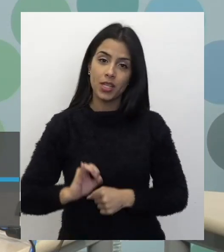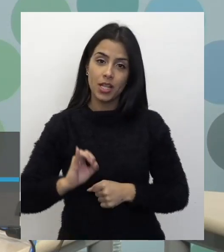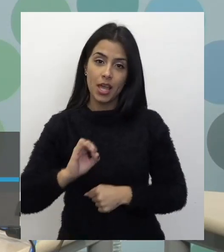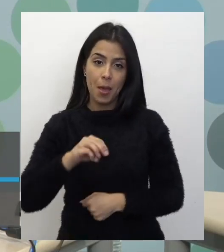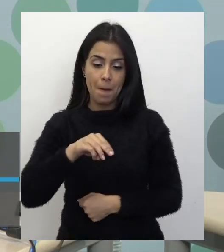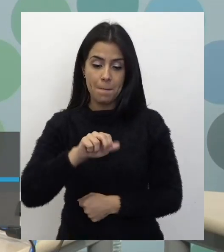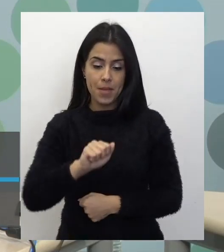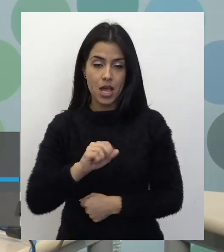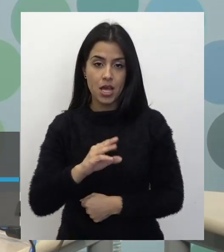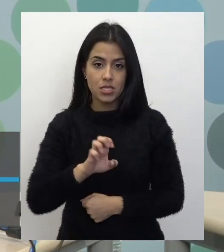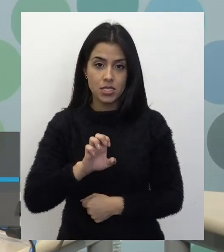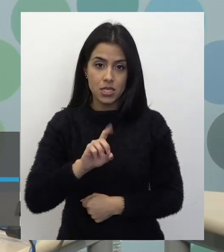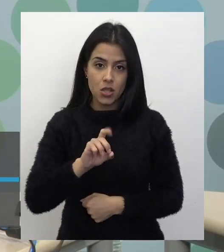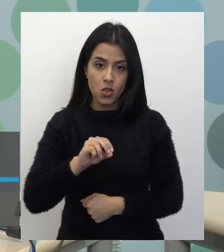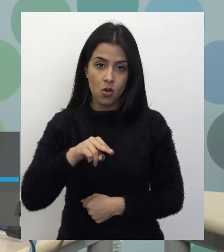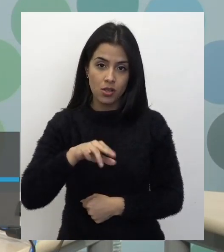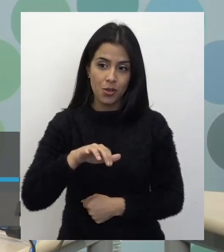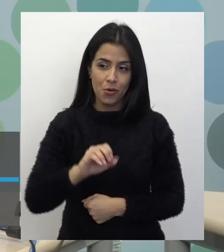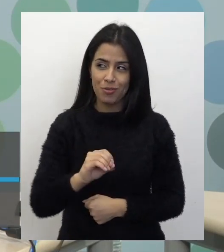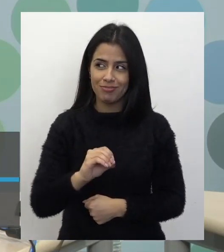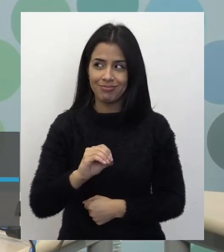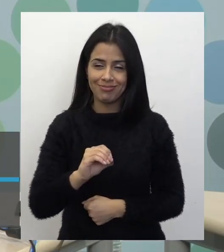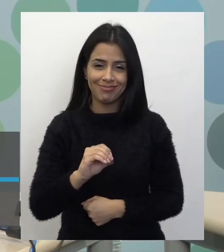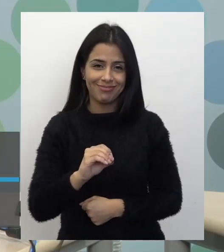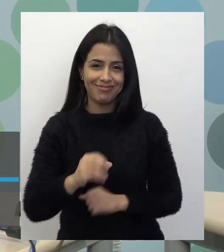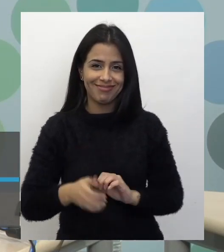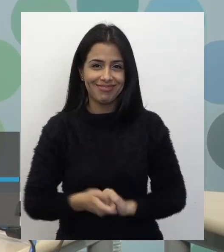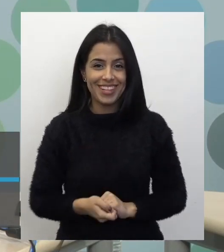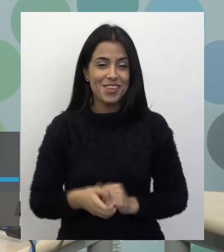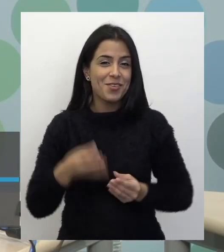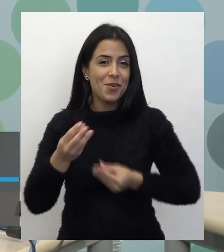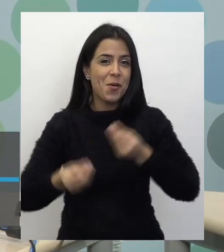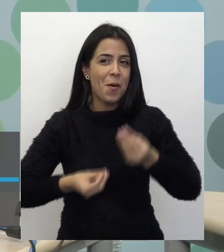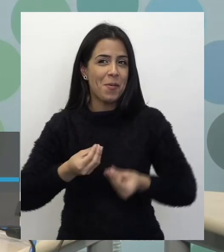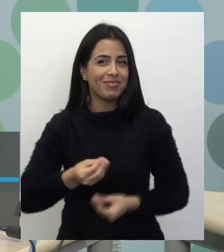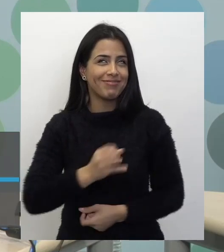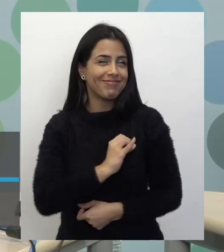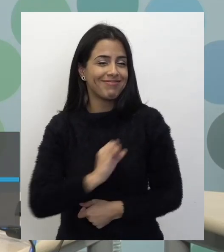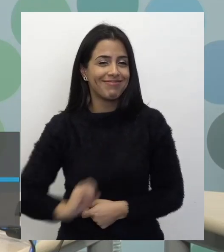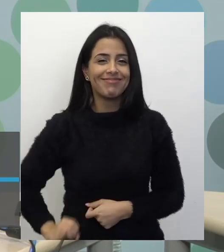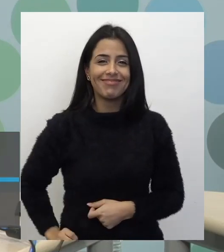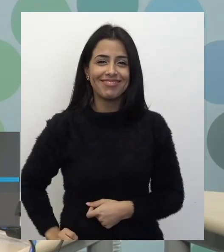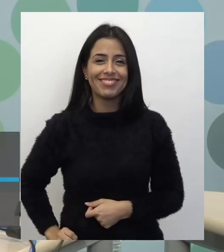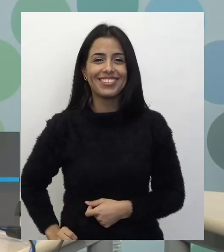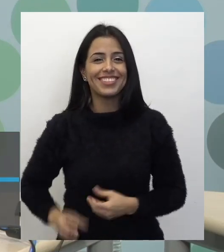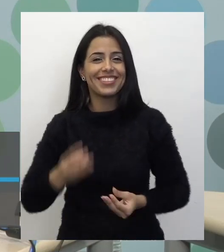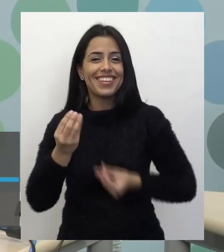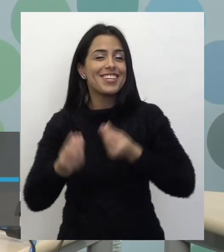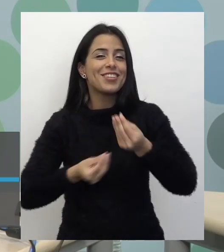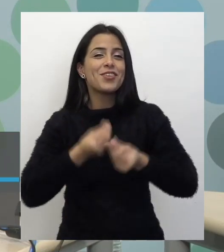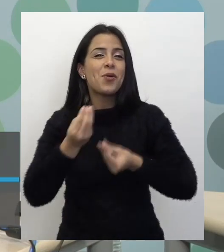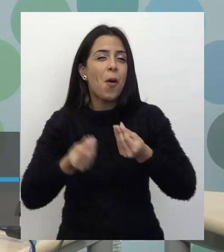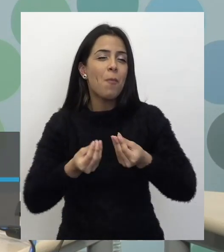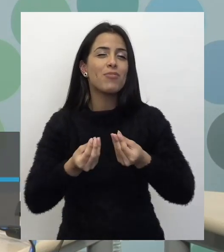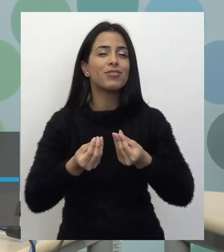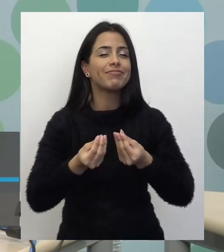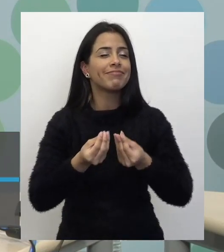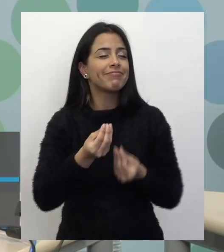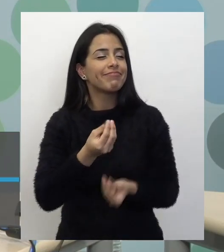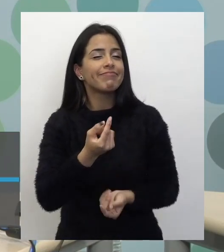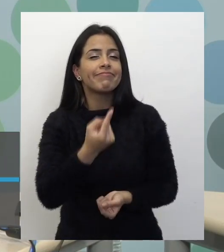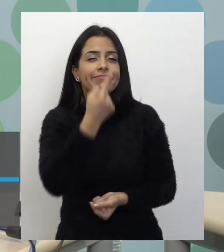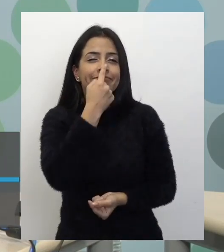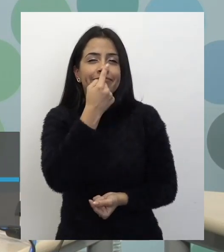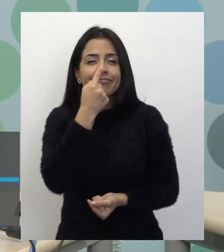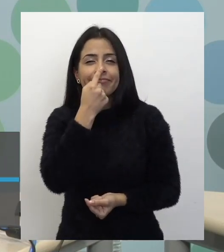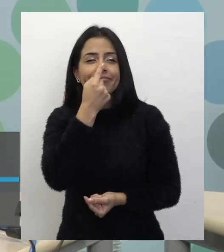Alexandre Magno, como é que ele se tornou, um grande imperador ali do mundo antigo e qual era a relação que ele tinha com o mundo